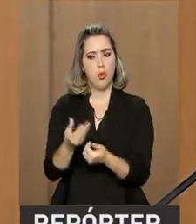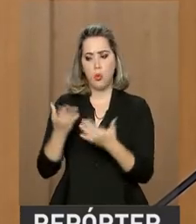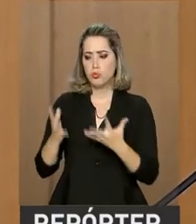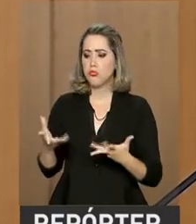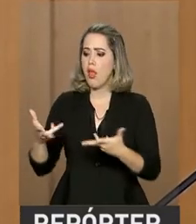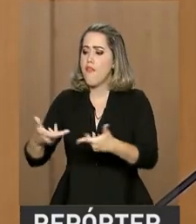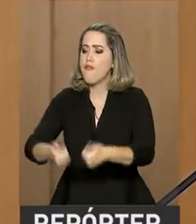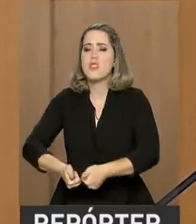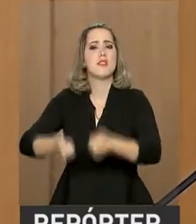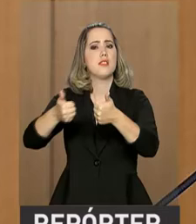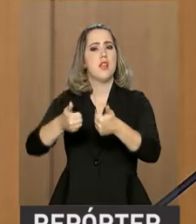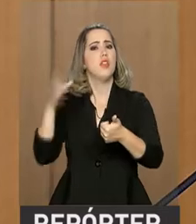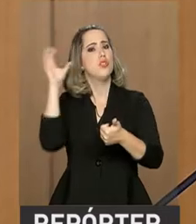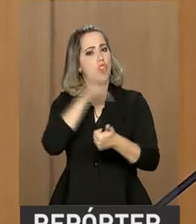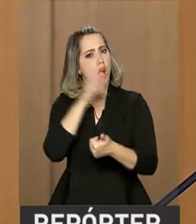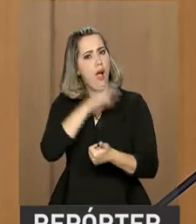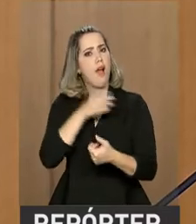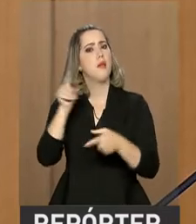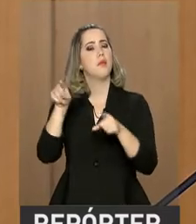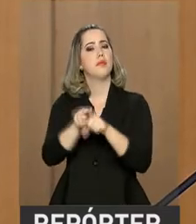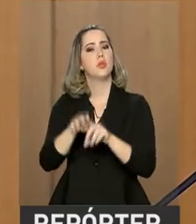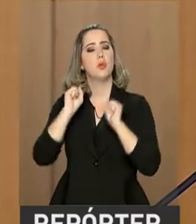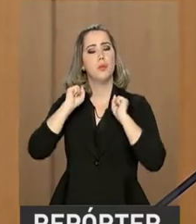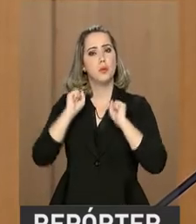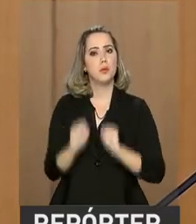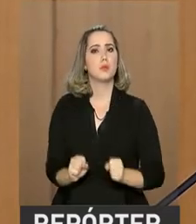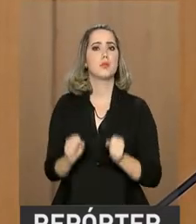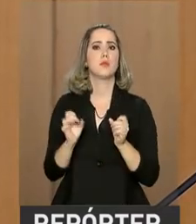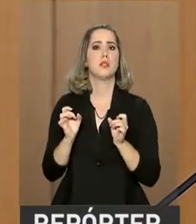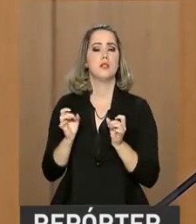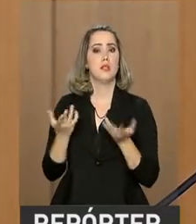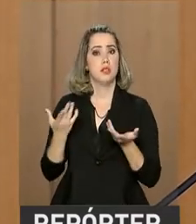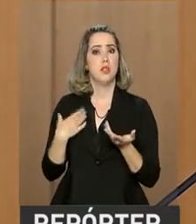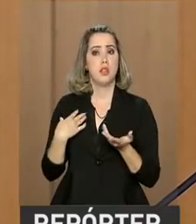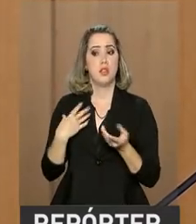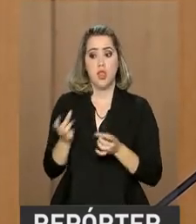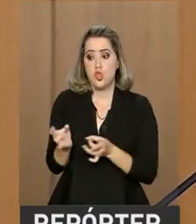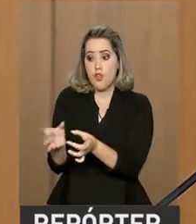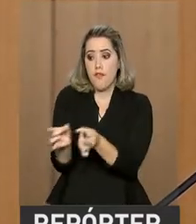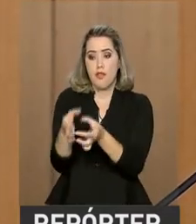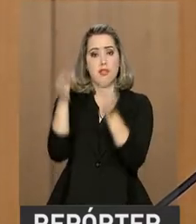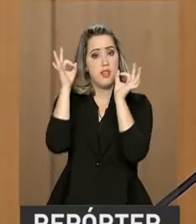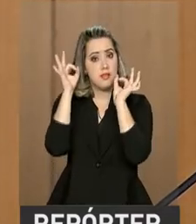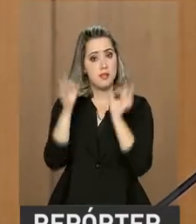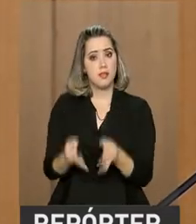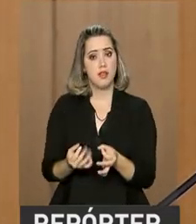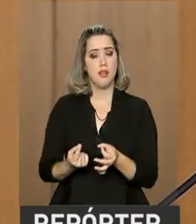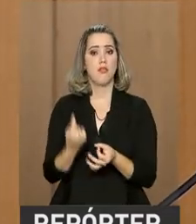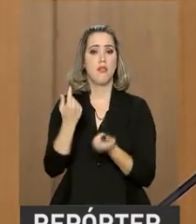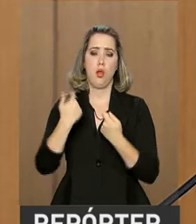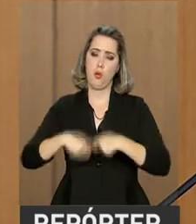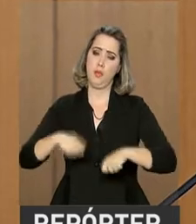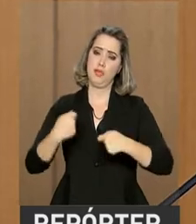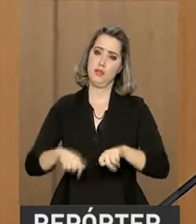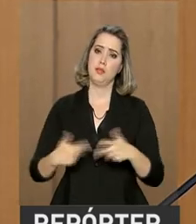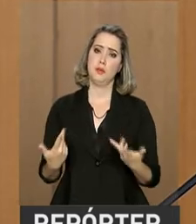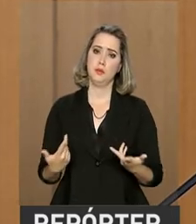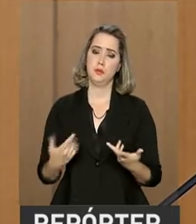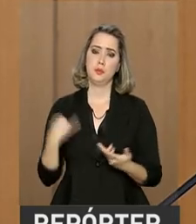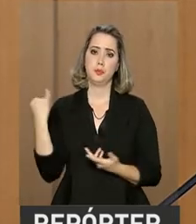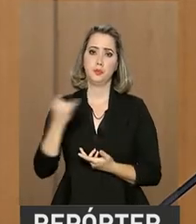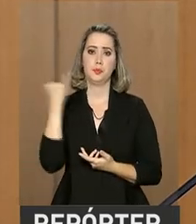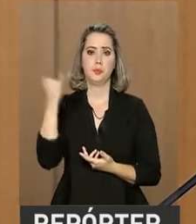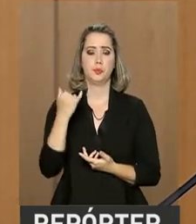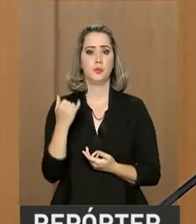pela capacidade de atendimento adequado a uma necessidade importante